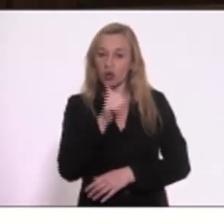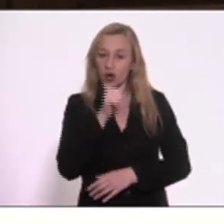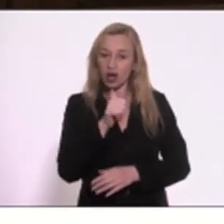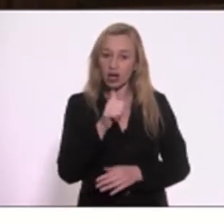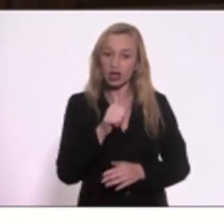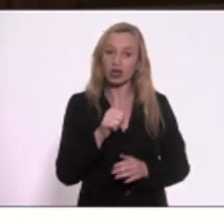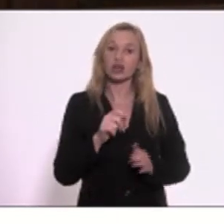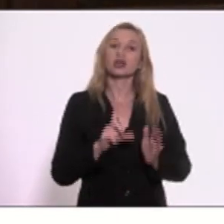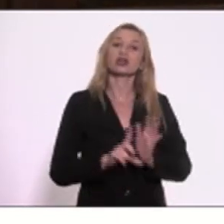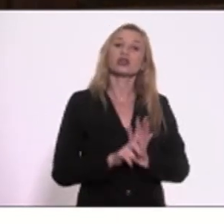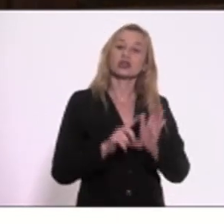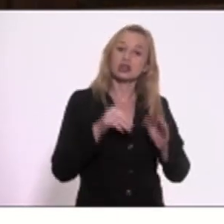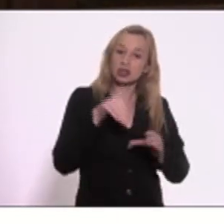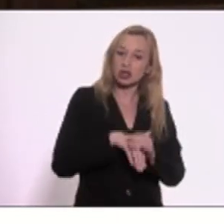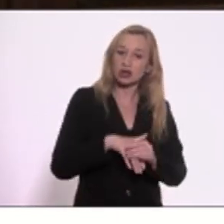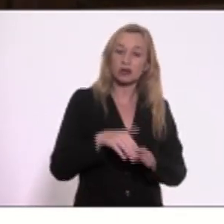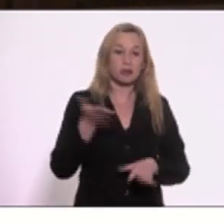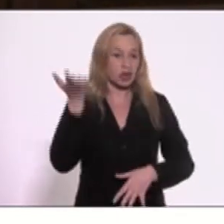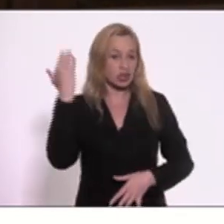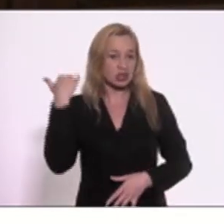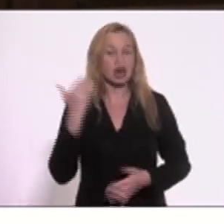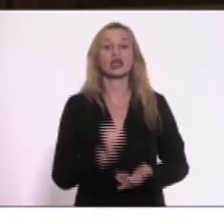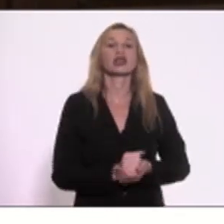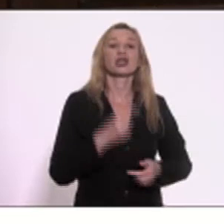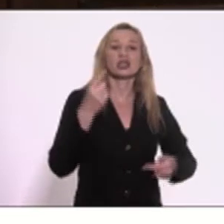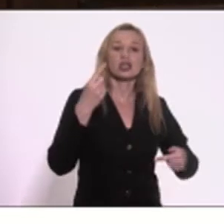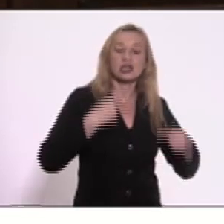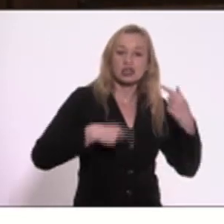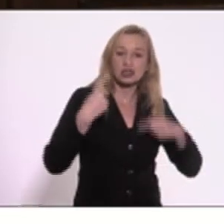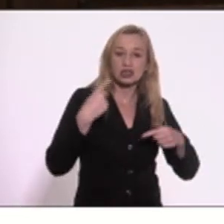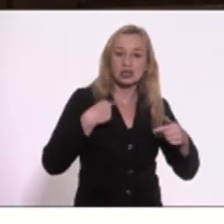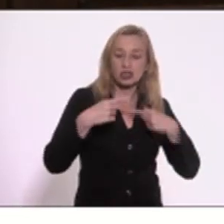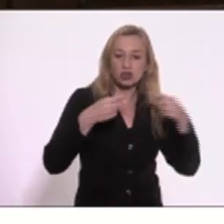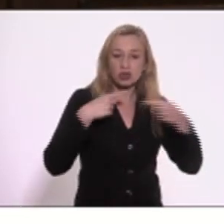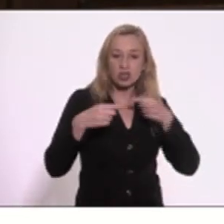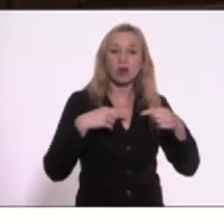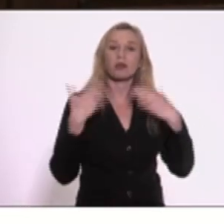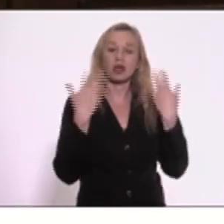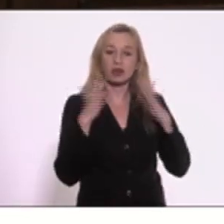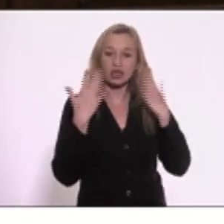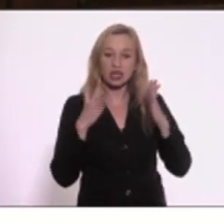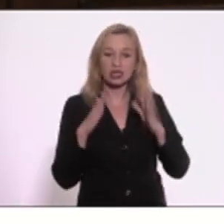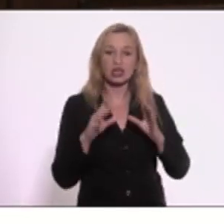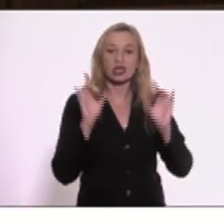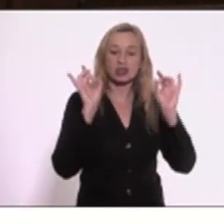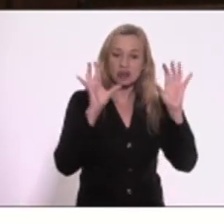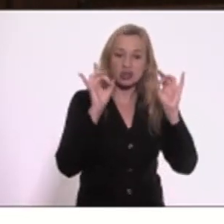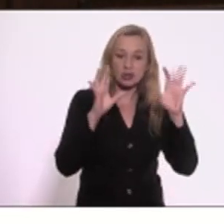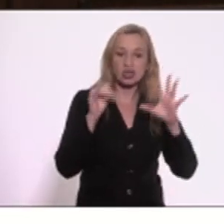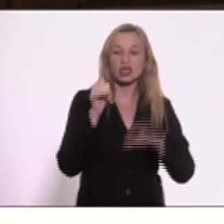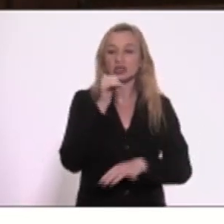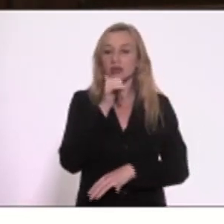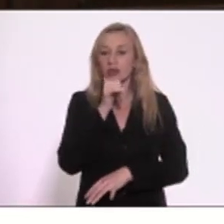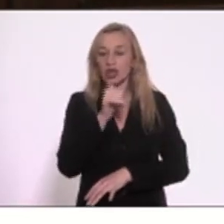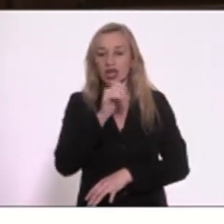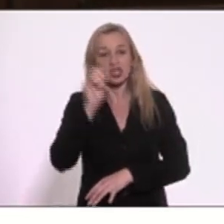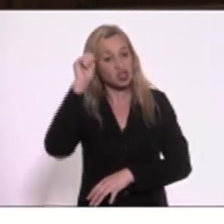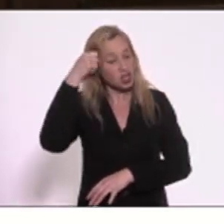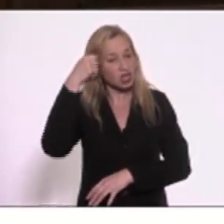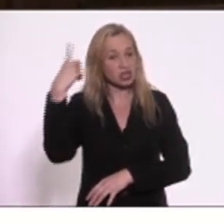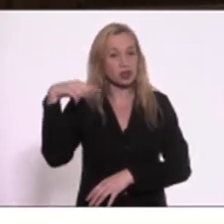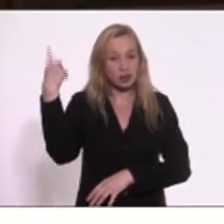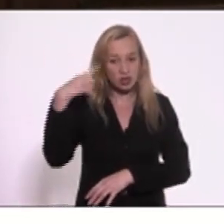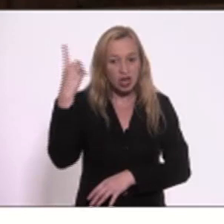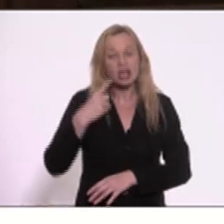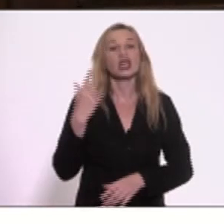legislatura passada. E no contexto desse debate, deputado Bagueira, saúdo especialmente as deputadas negras, né, que trazem